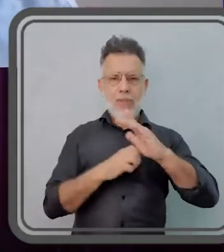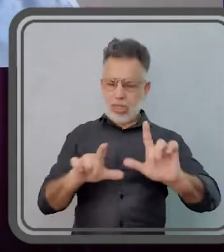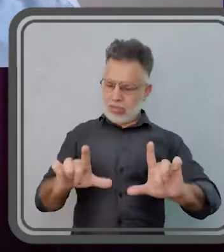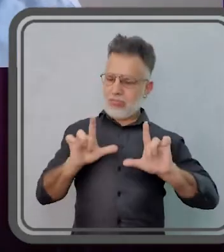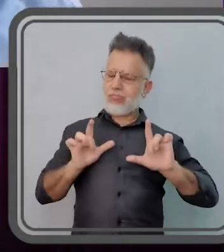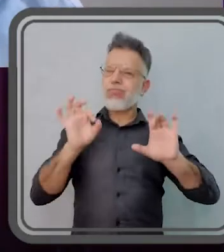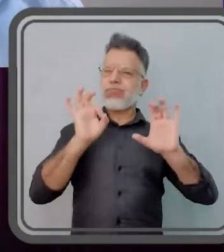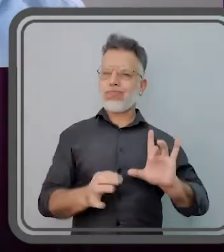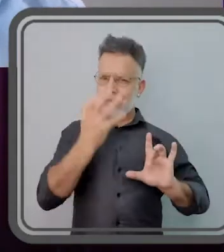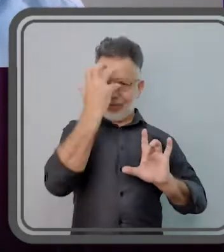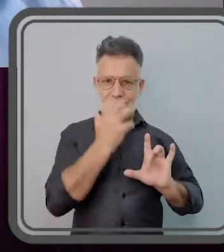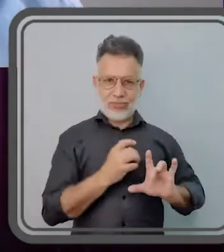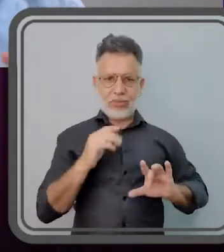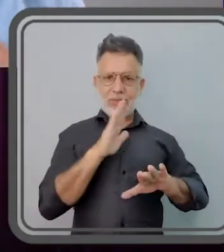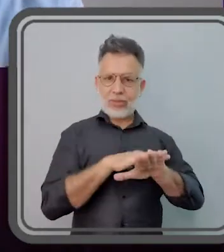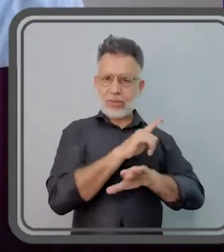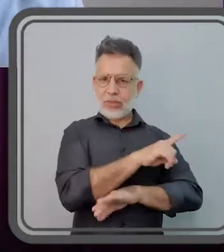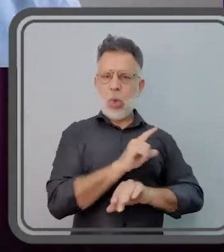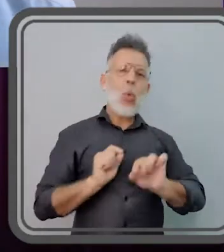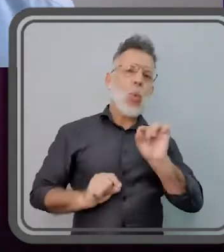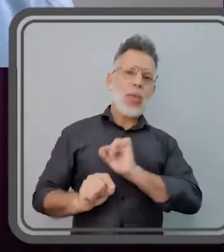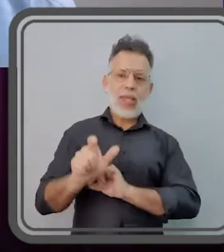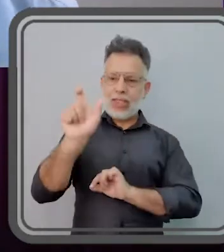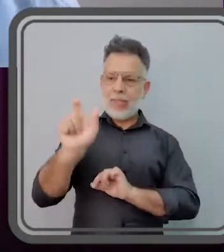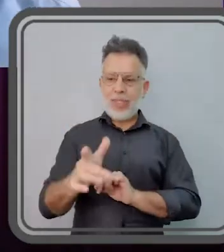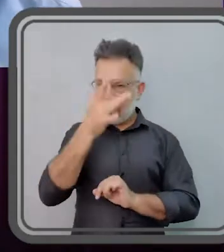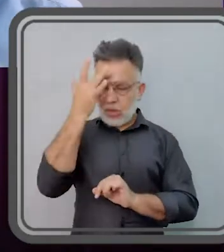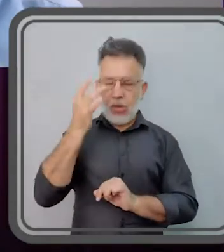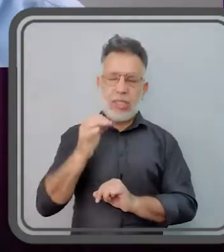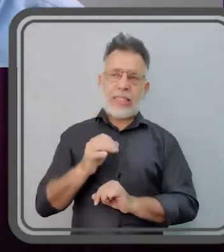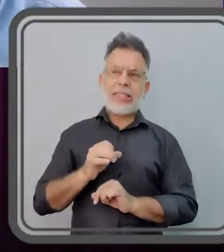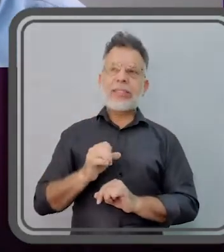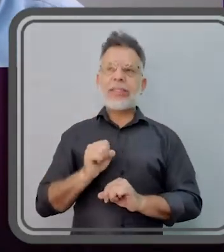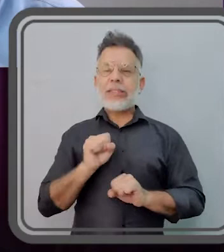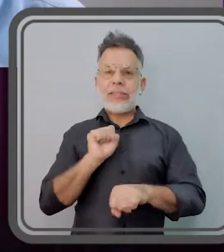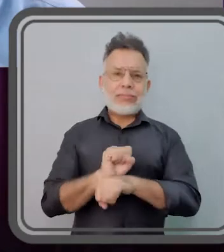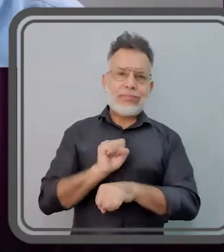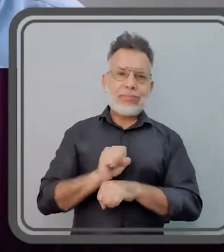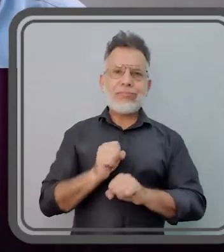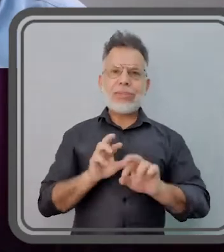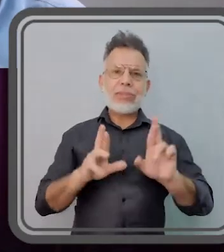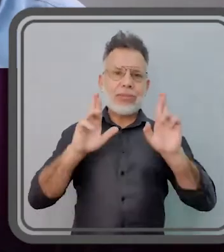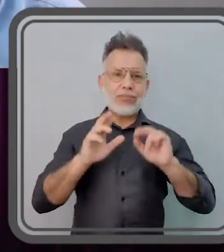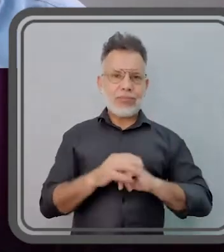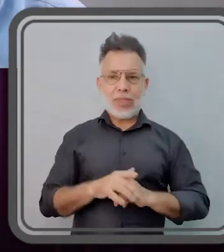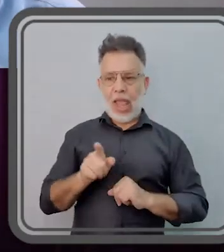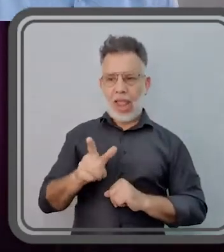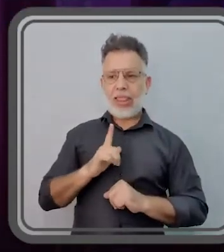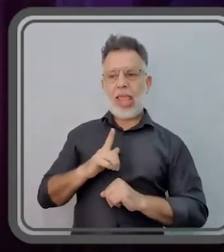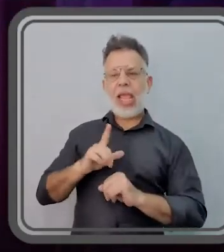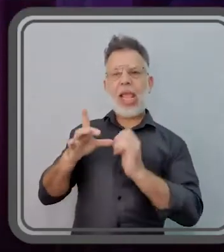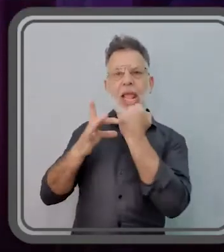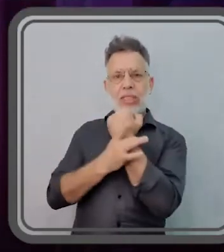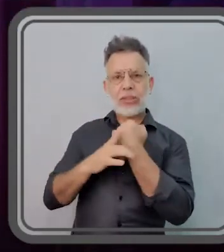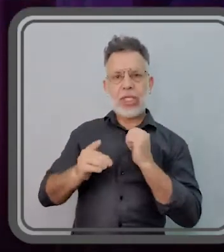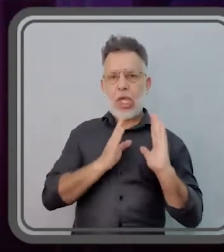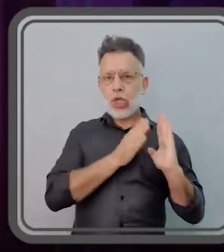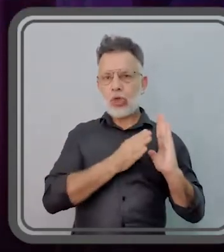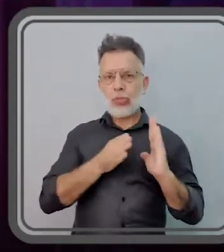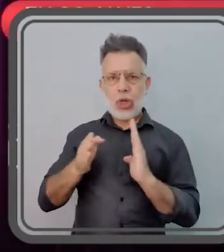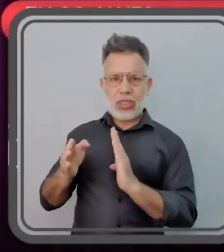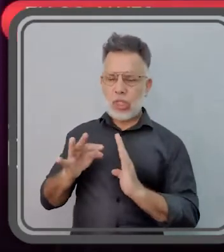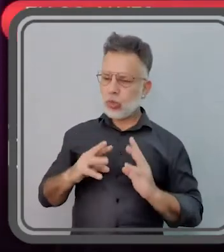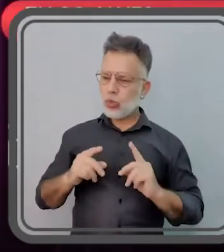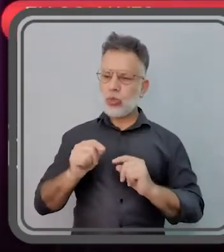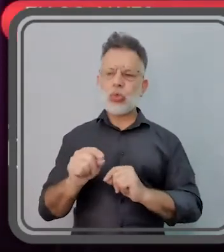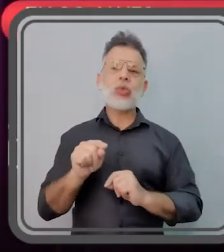que tem a certificada lá do Top Employers Institute, o que essa pessoa pode esperar? Acho que a garantia que ela tem é que os processos e